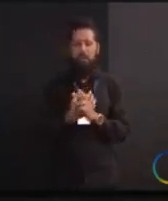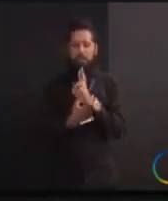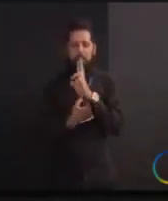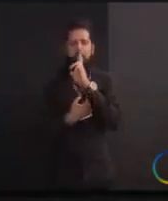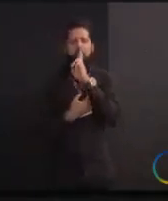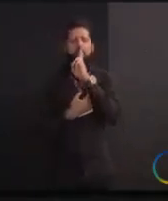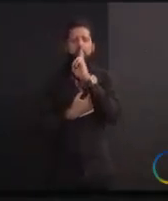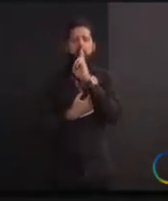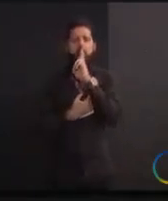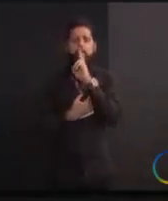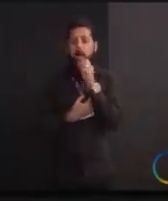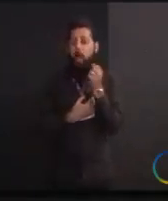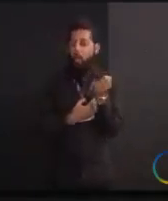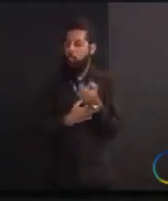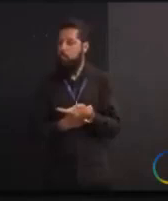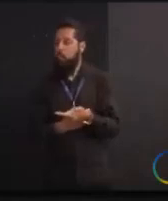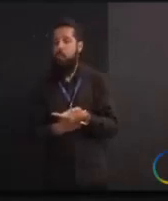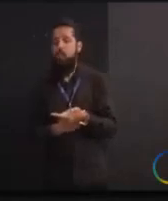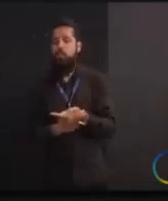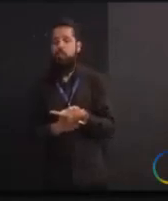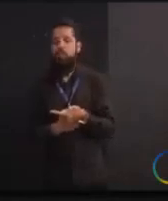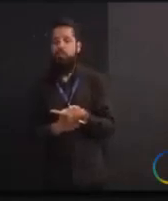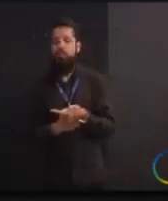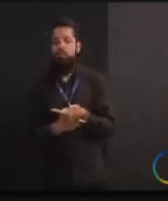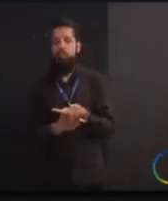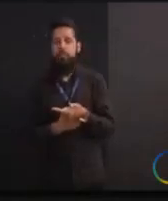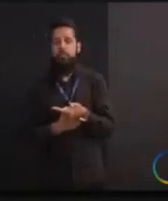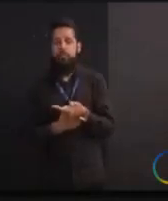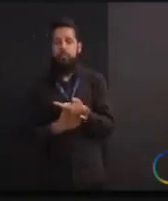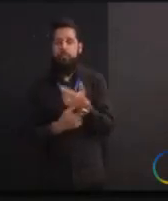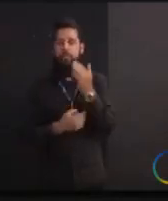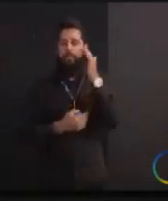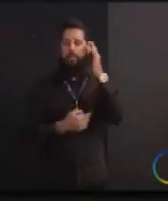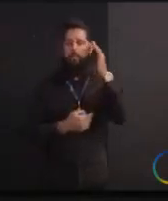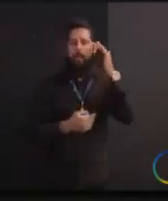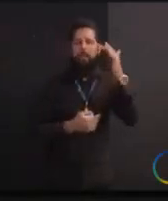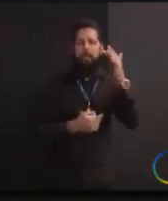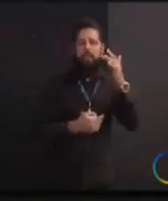Imagine se o Criador tivesse nos dado duas bocas e um ouvido.